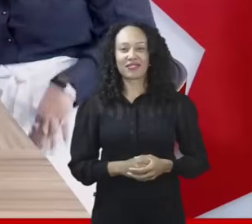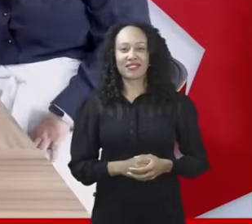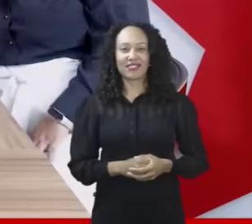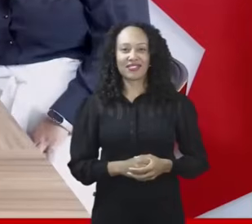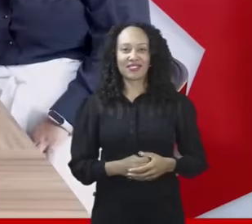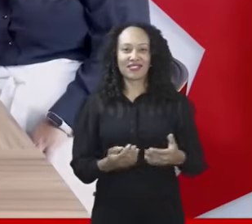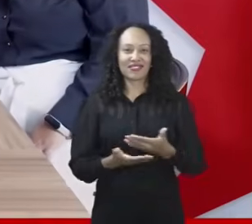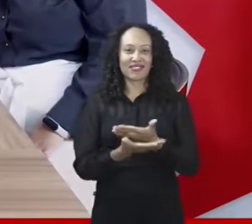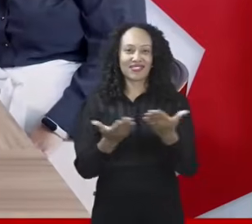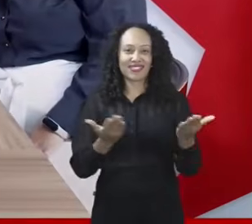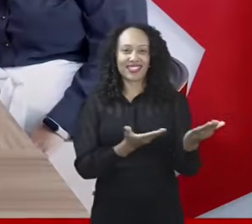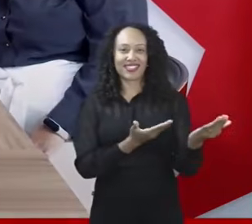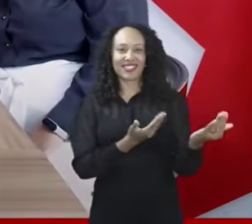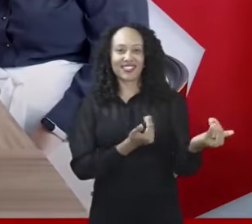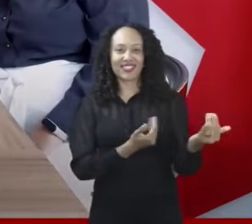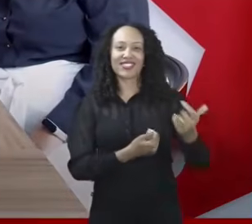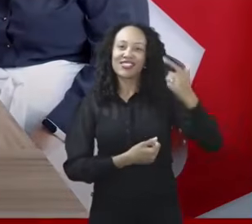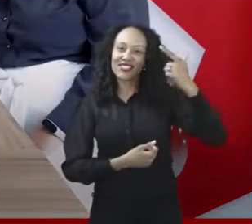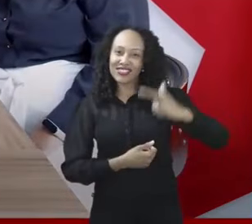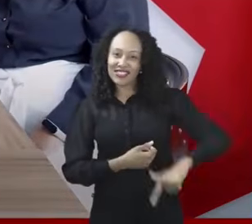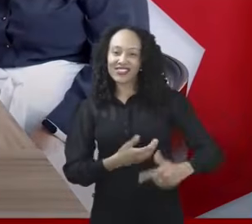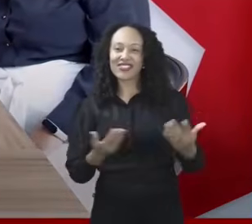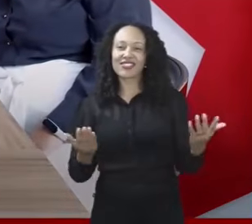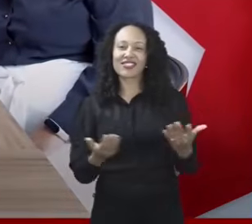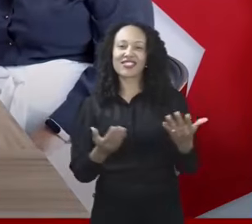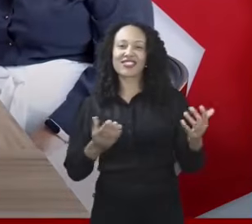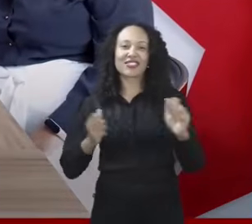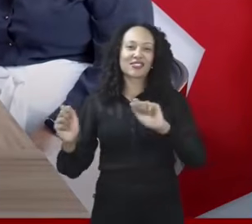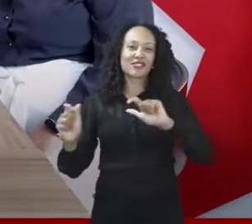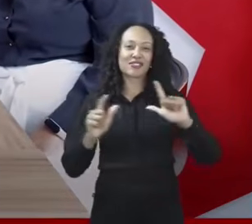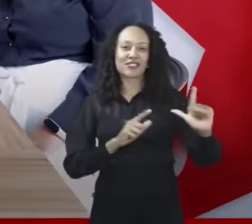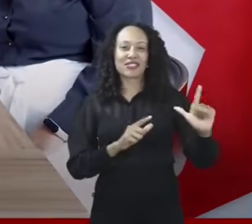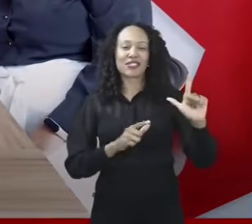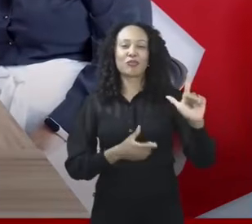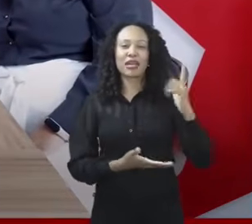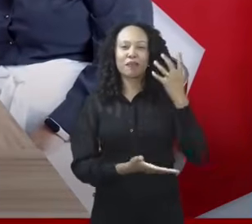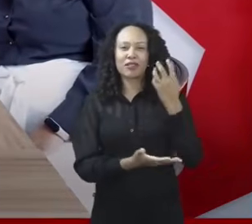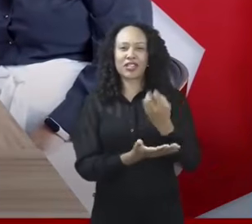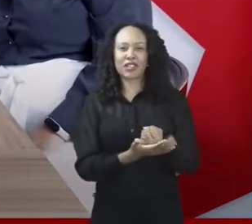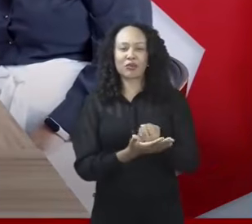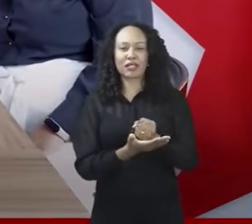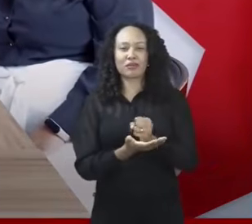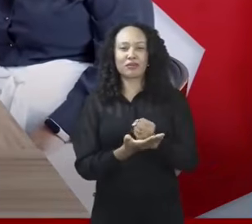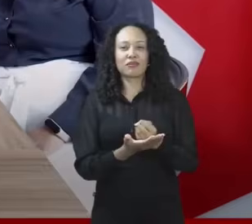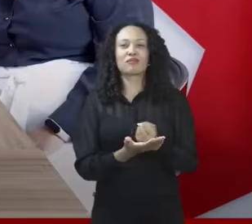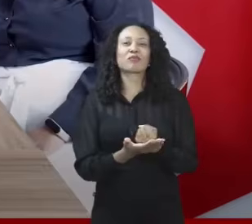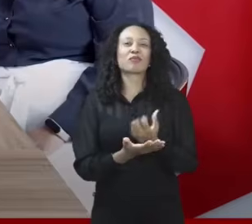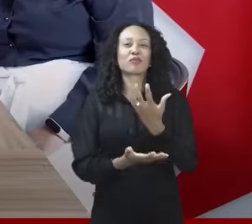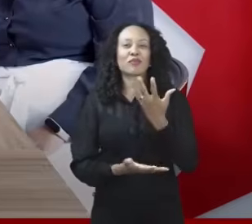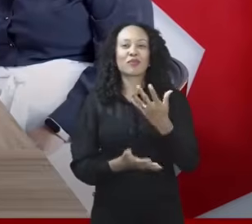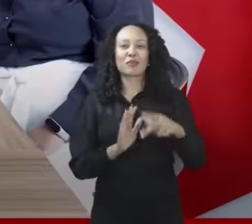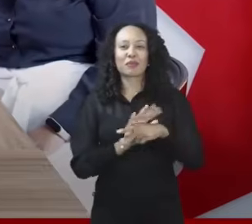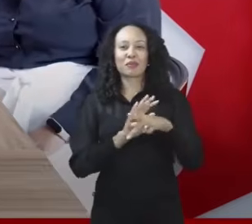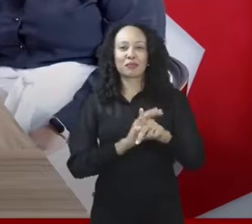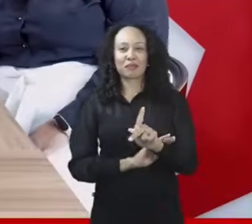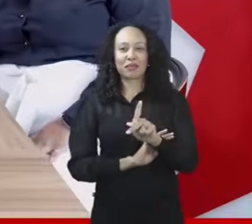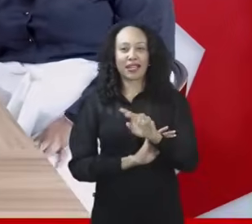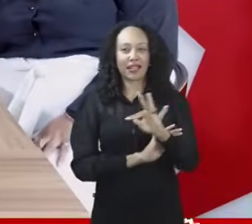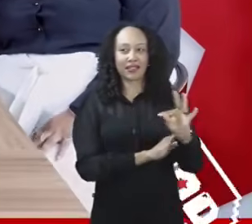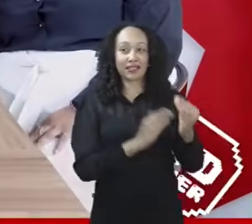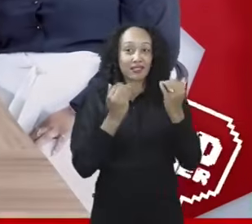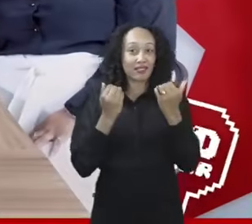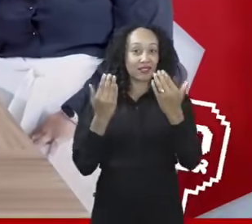Salve, juventude! Mais um Pode Tremer, o podcast da juventude do PT e de todas as juventudes. E à minha frente,